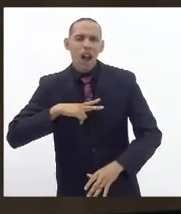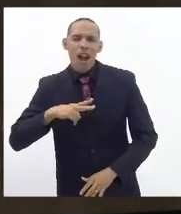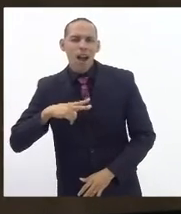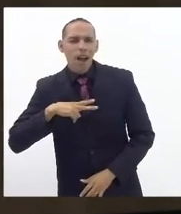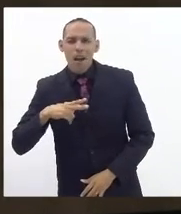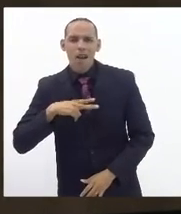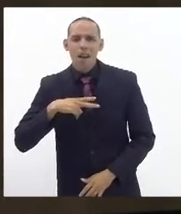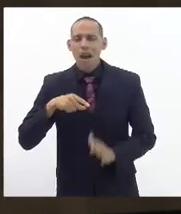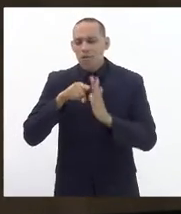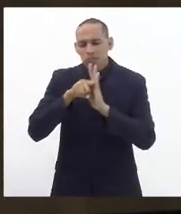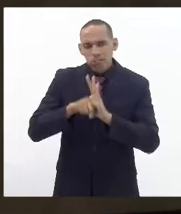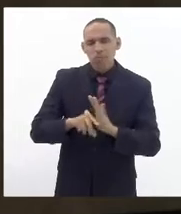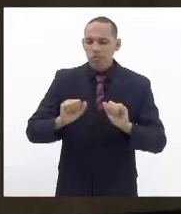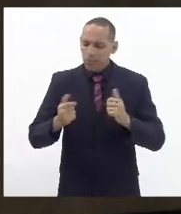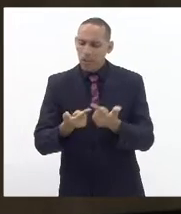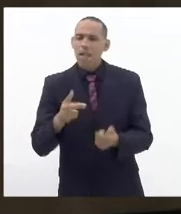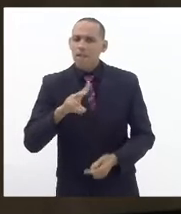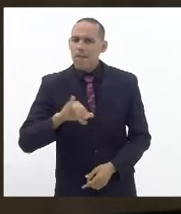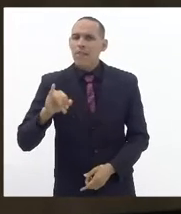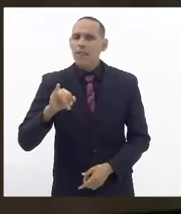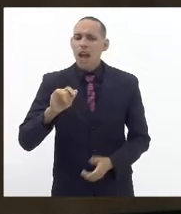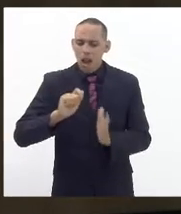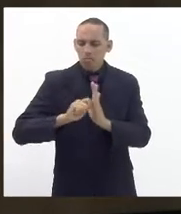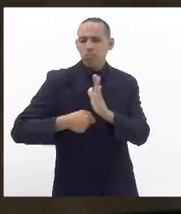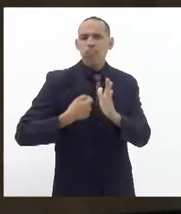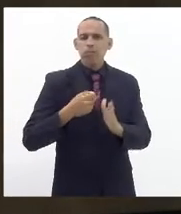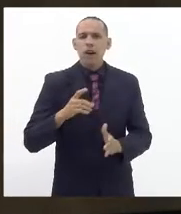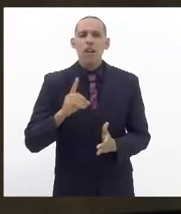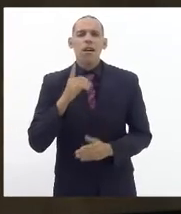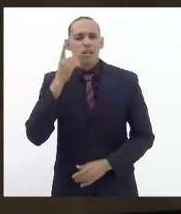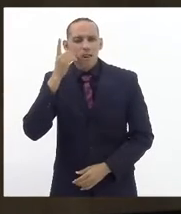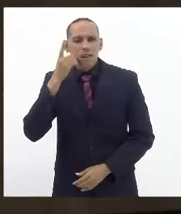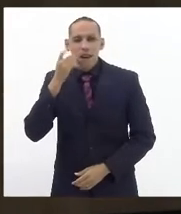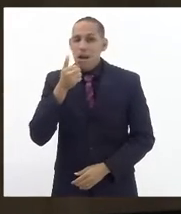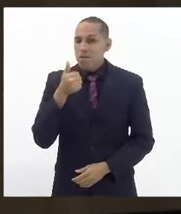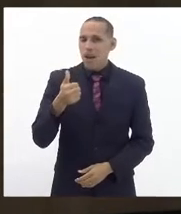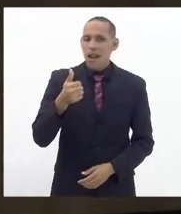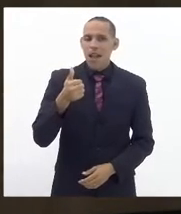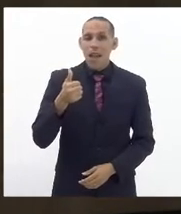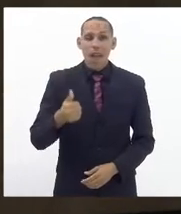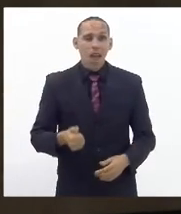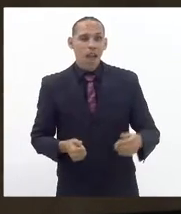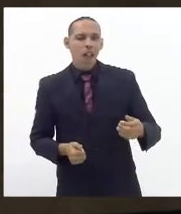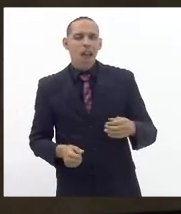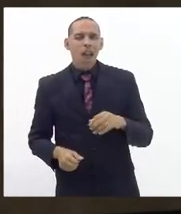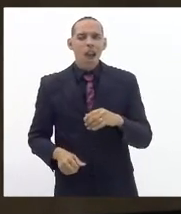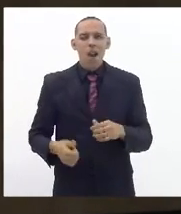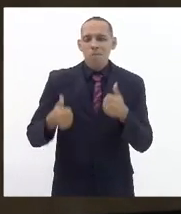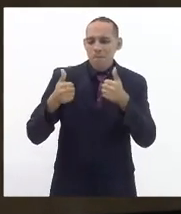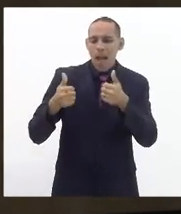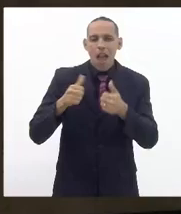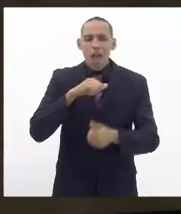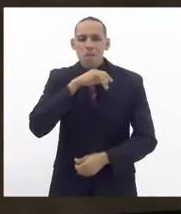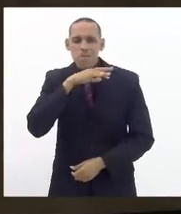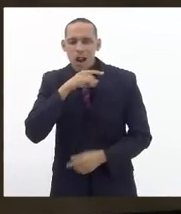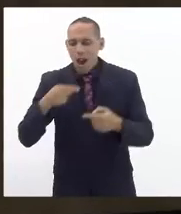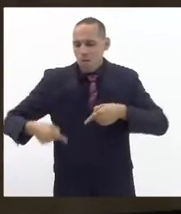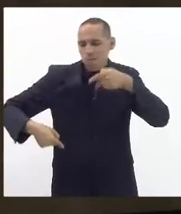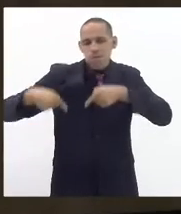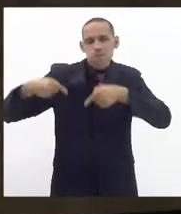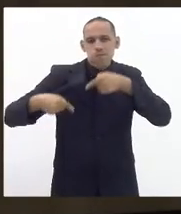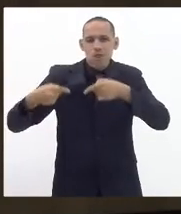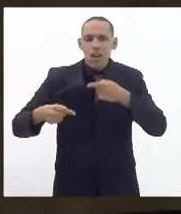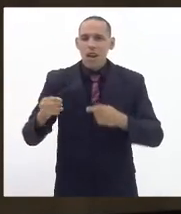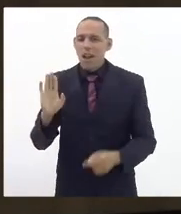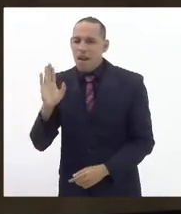na Assembleia Legislativa com a assinatura dos deputados de bem. É uma luta do bem contra o mal e a gente tem que enfrentar a hipocrisia do senhor